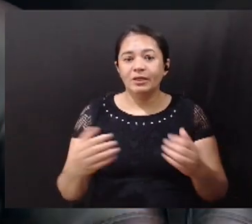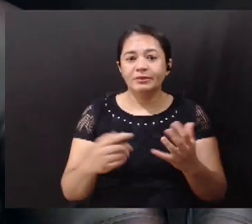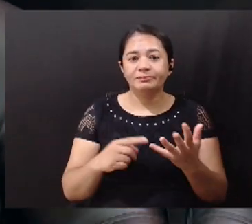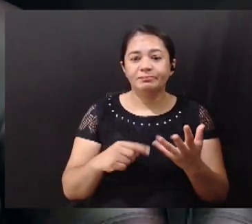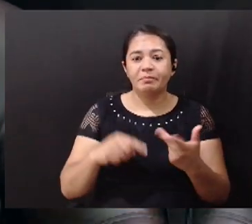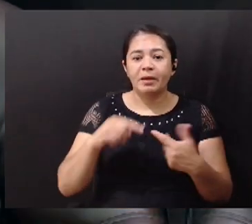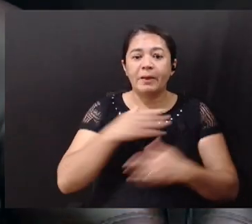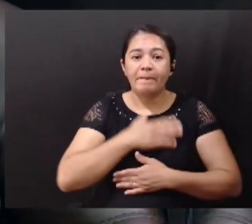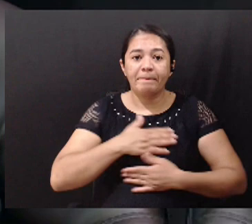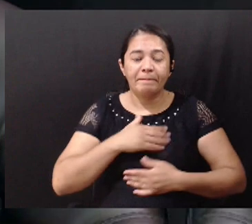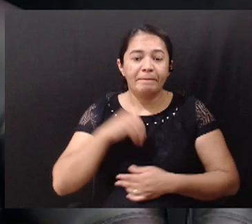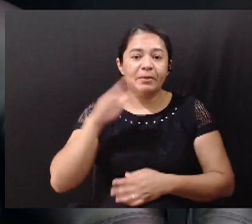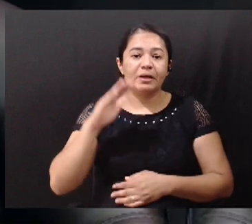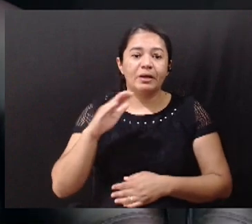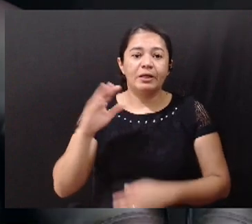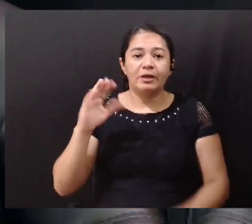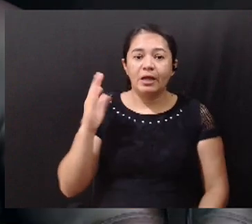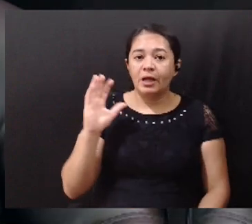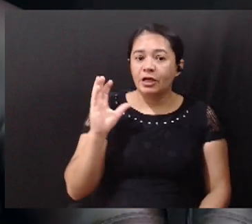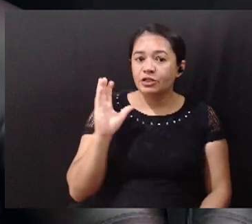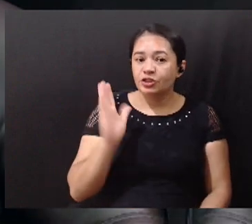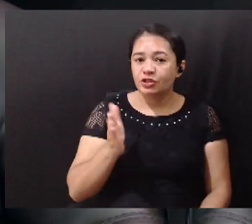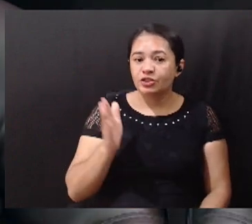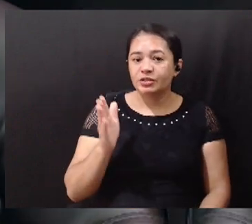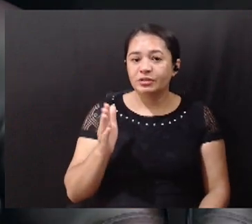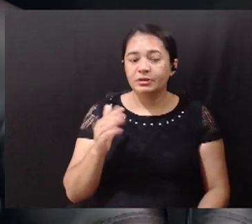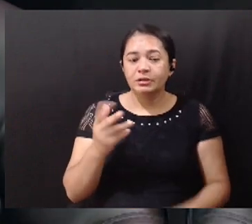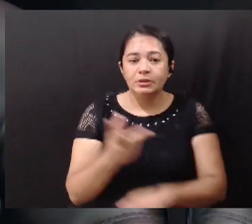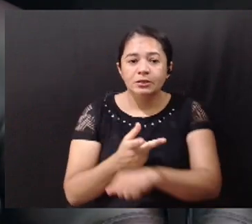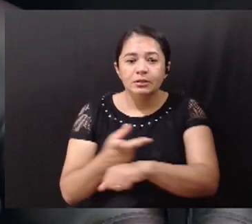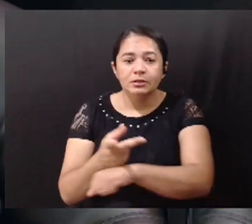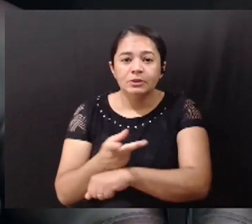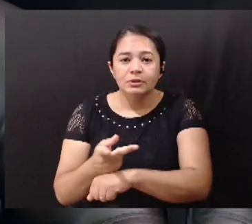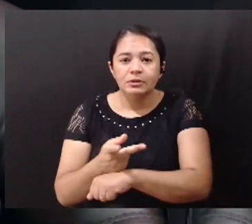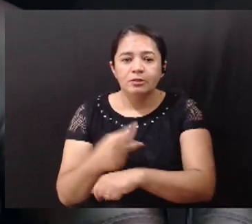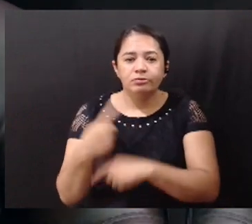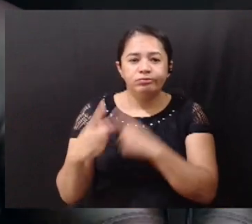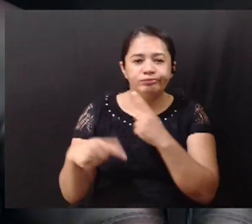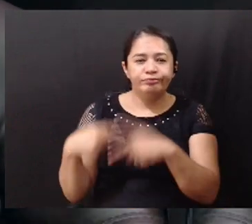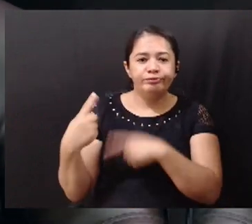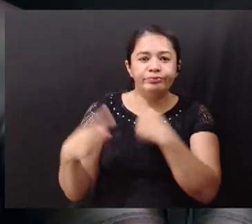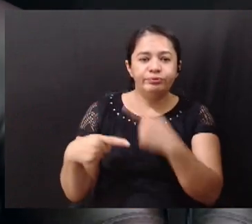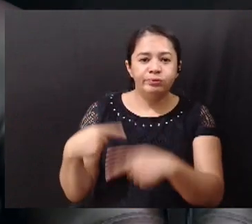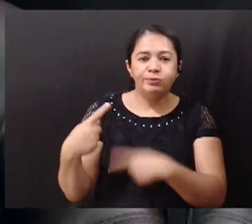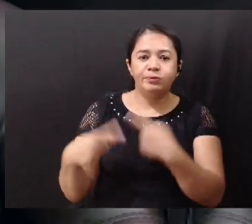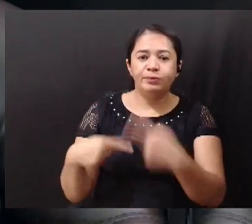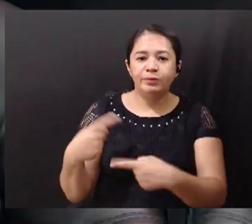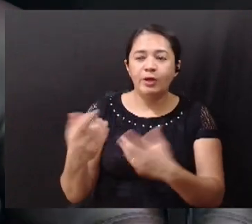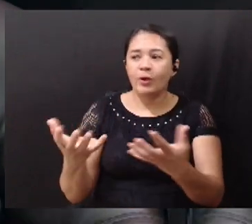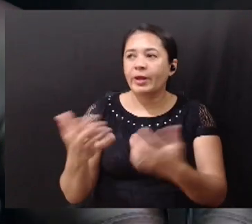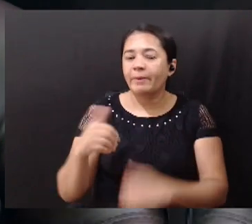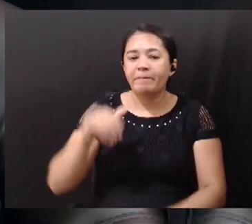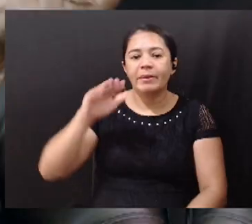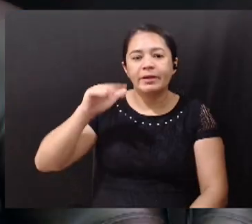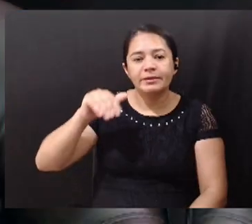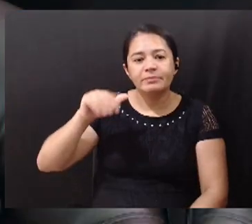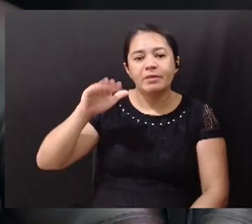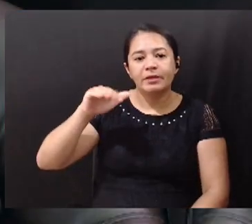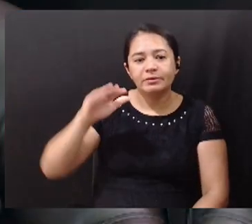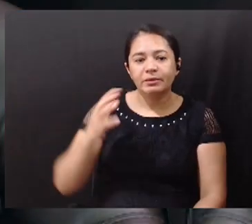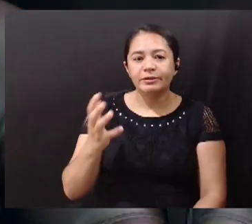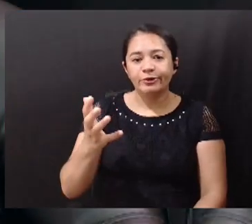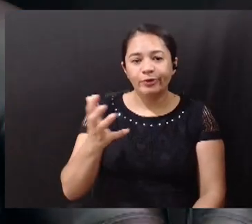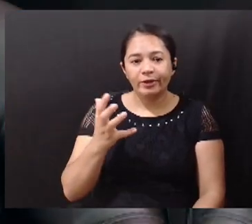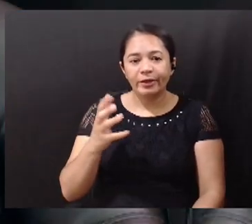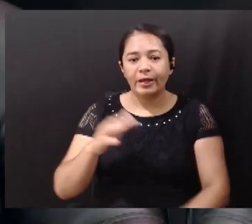prazer imediato, e aí fica naquela busca rotativa de quero mais, quero mais, quero mais, e a criança dorme